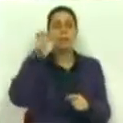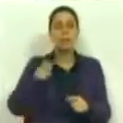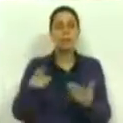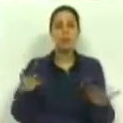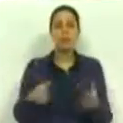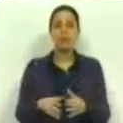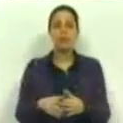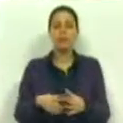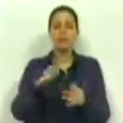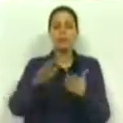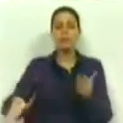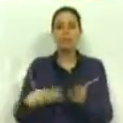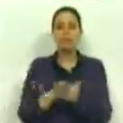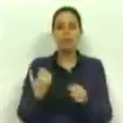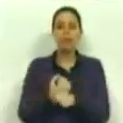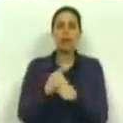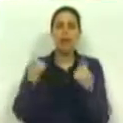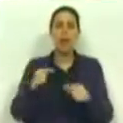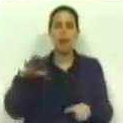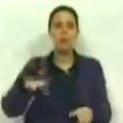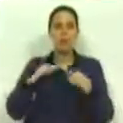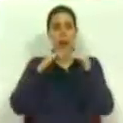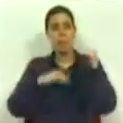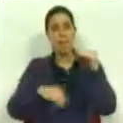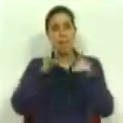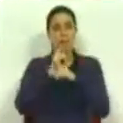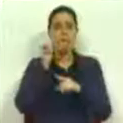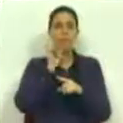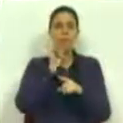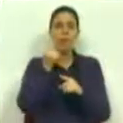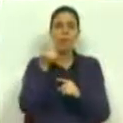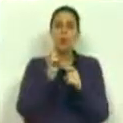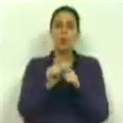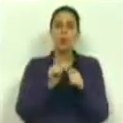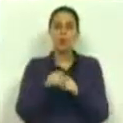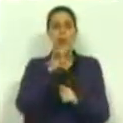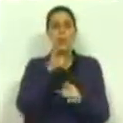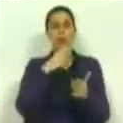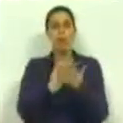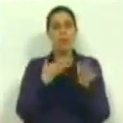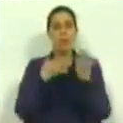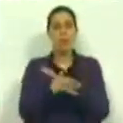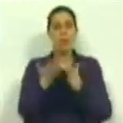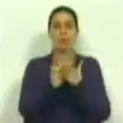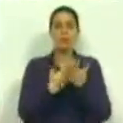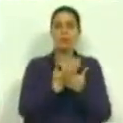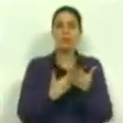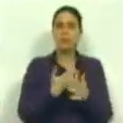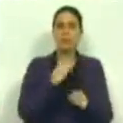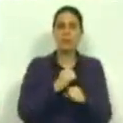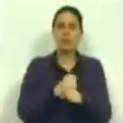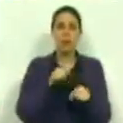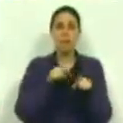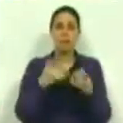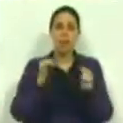que tenham uma proposta de emprego com um salário inferior ao montante desse subsídio, potenciando a sua entrada no mercado de trabalho.